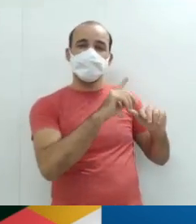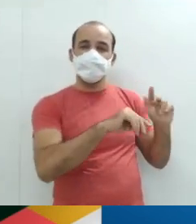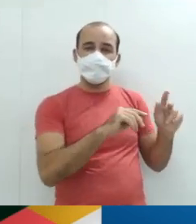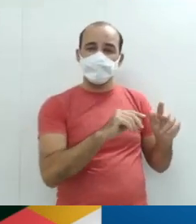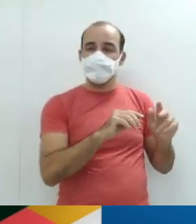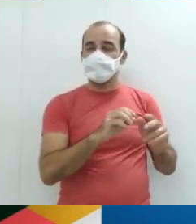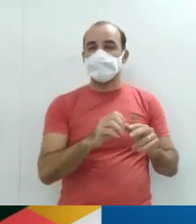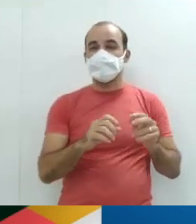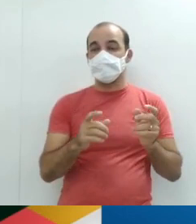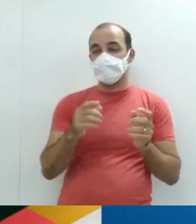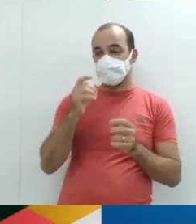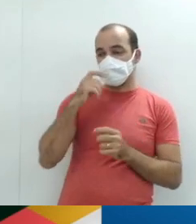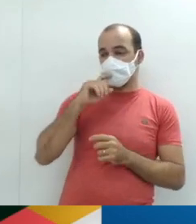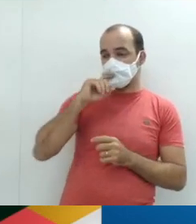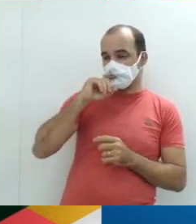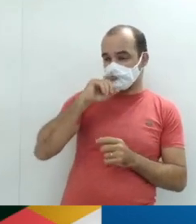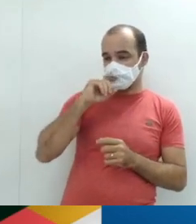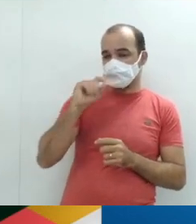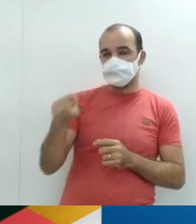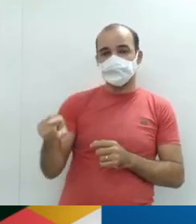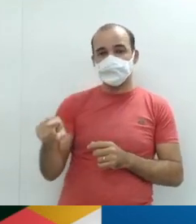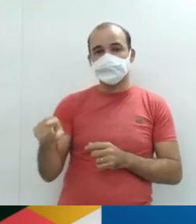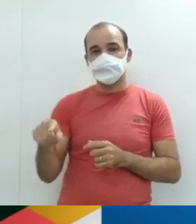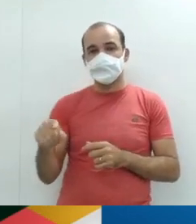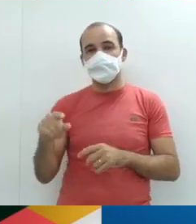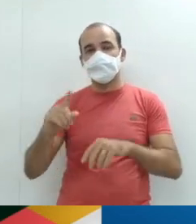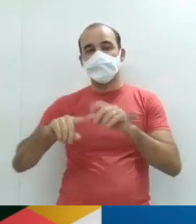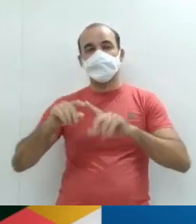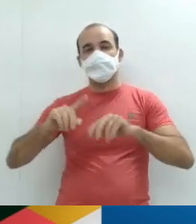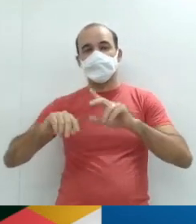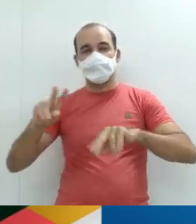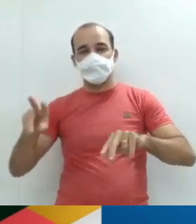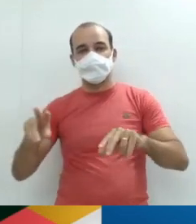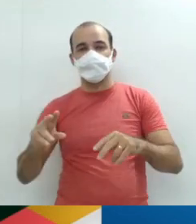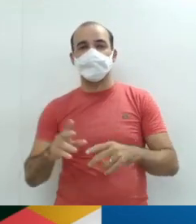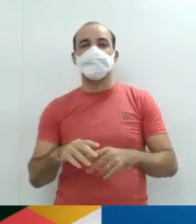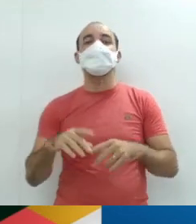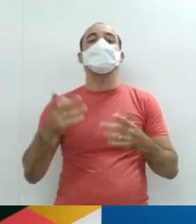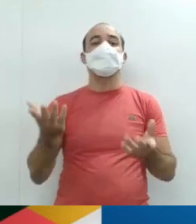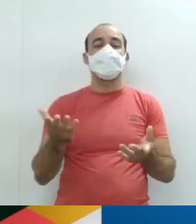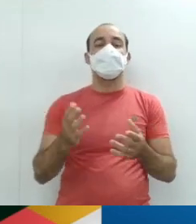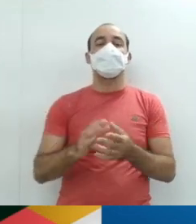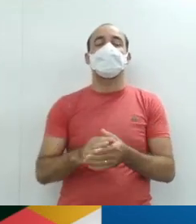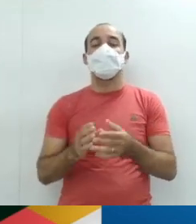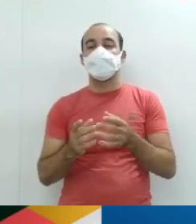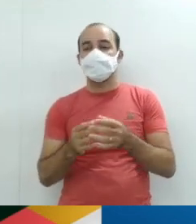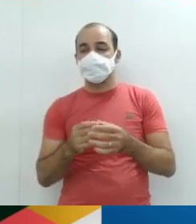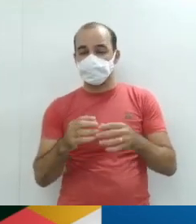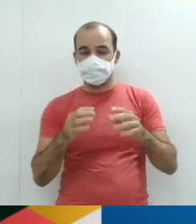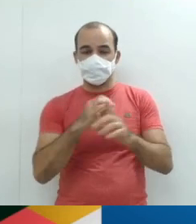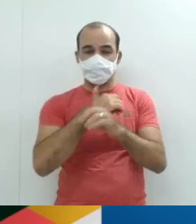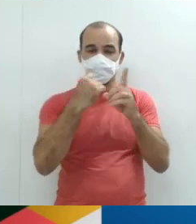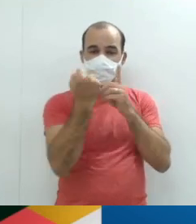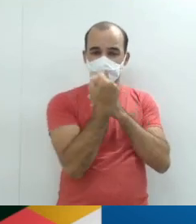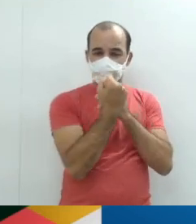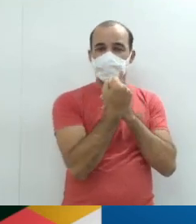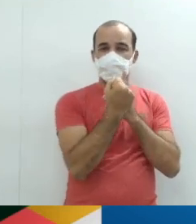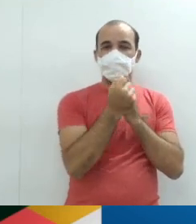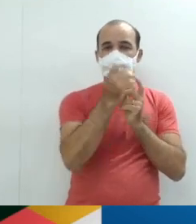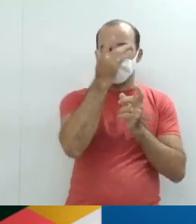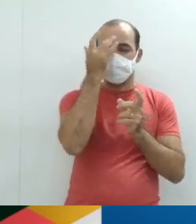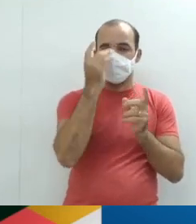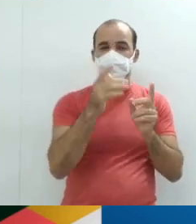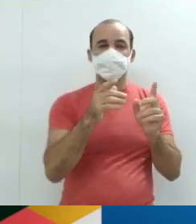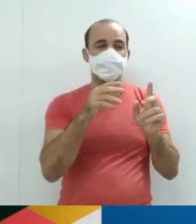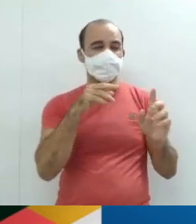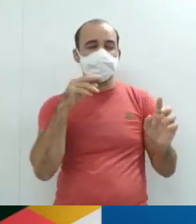que na verdade eles devem ser. E criamos uma sociedade onde o olhar está mais